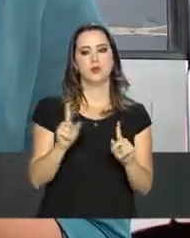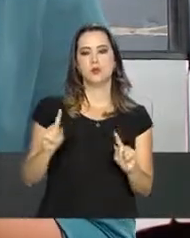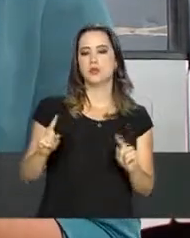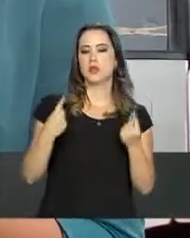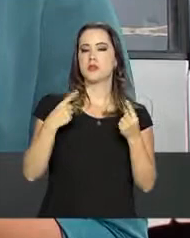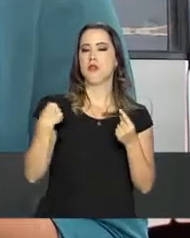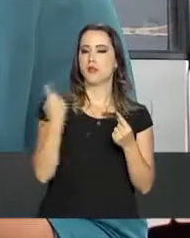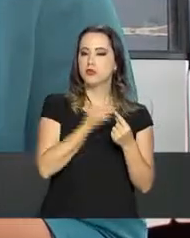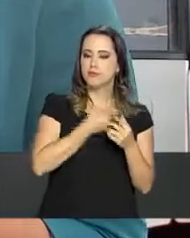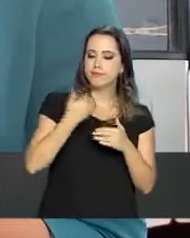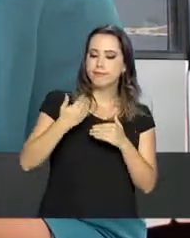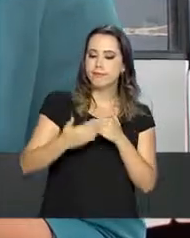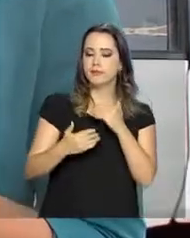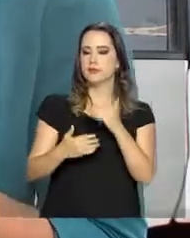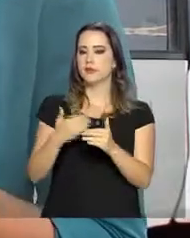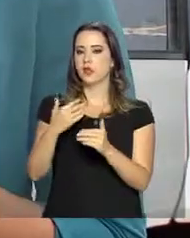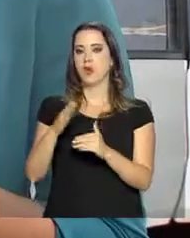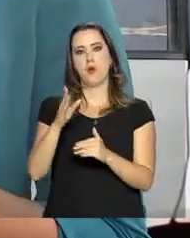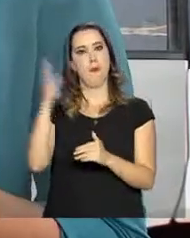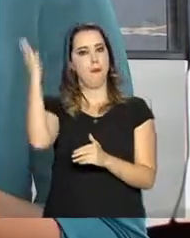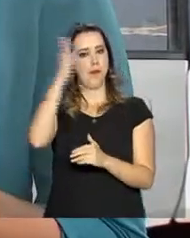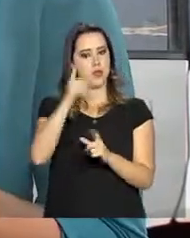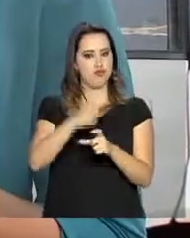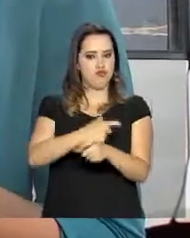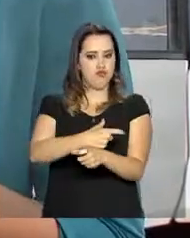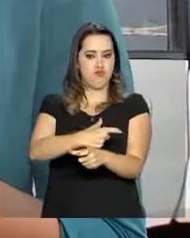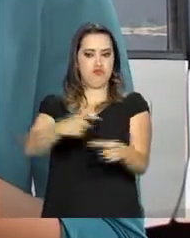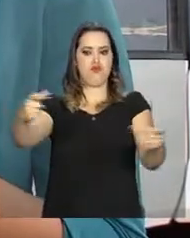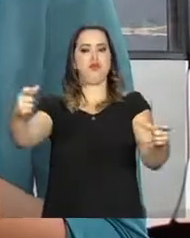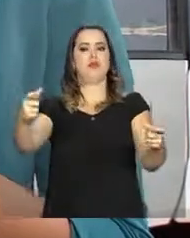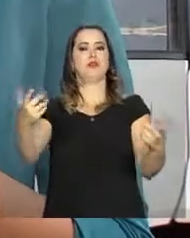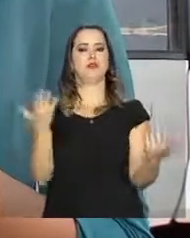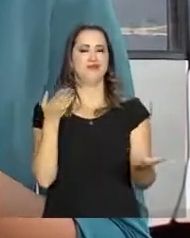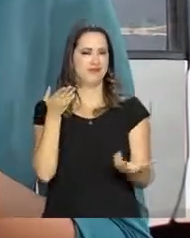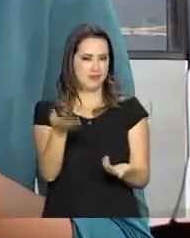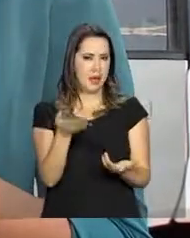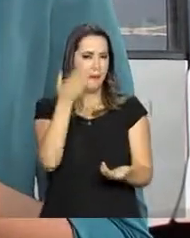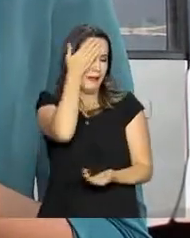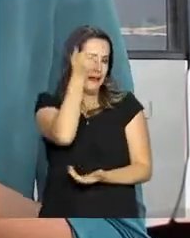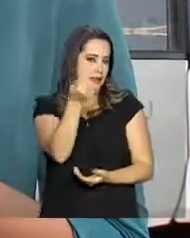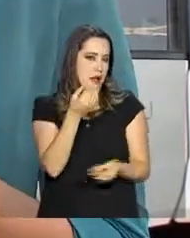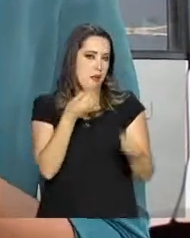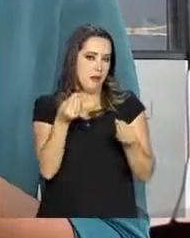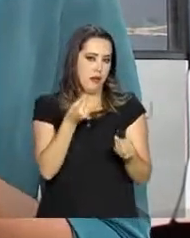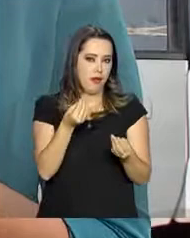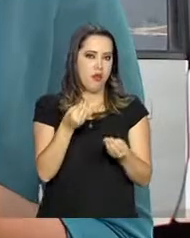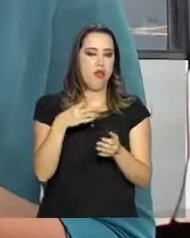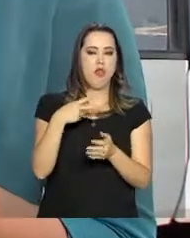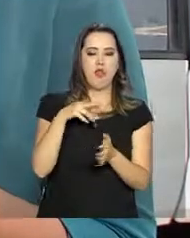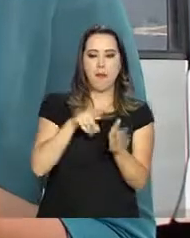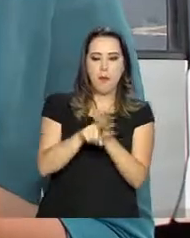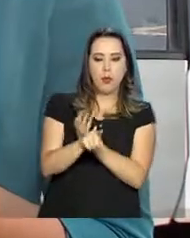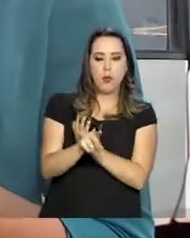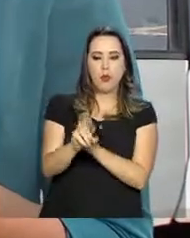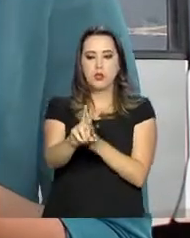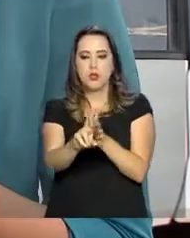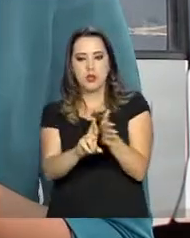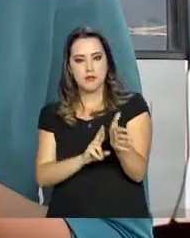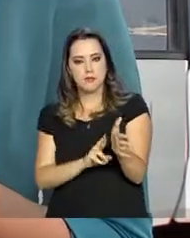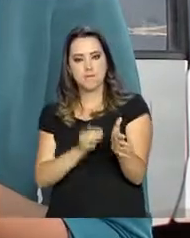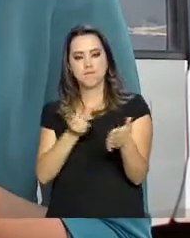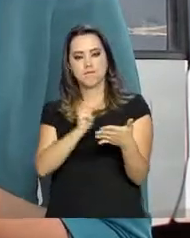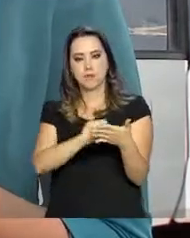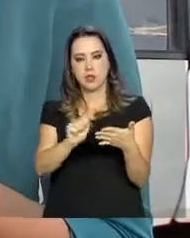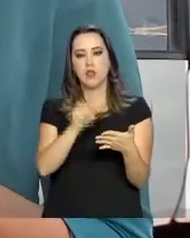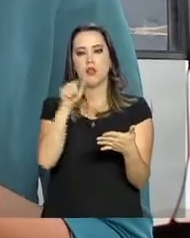que surgem ao percorrer um país de dimensões continentais para registrar e apurar informações dos domicílios. A tarefa